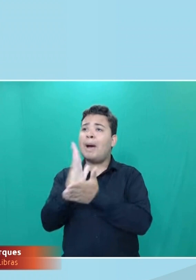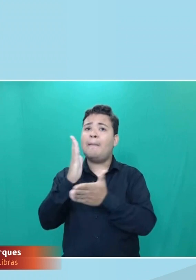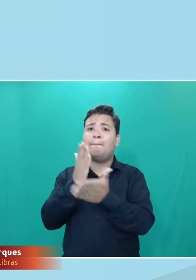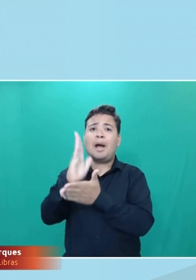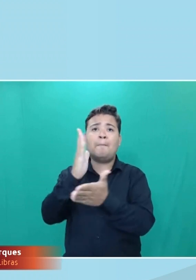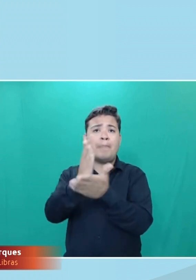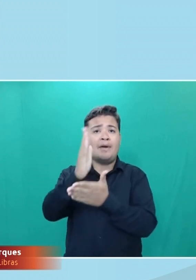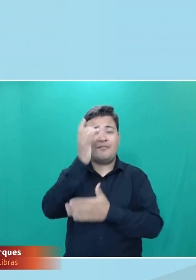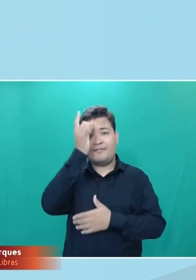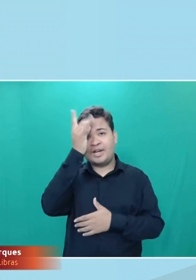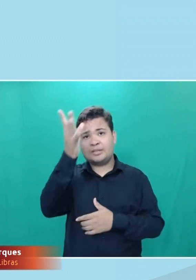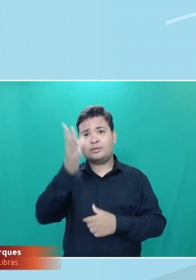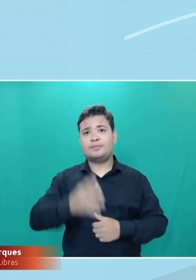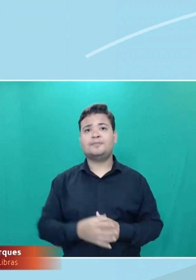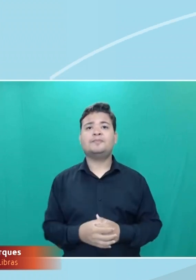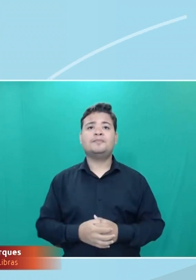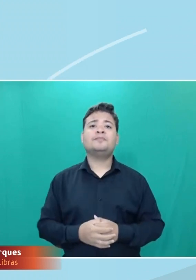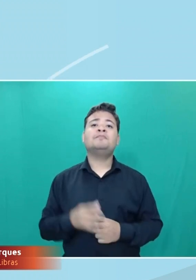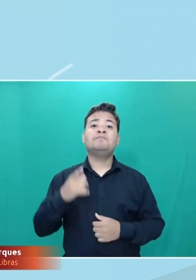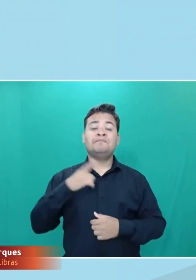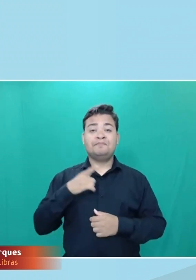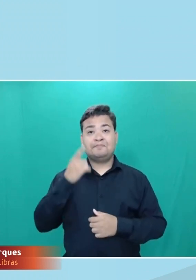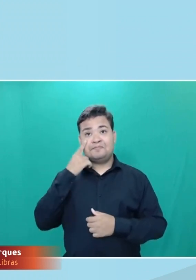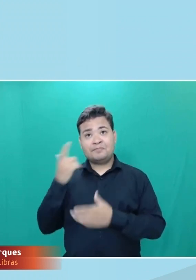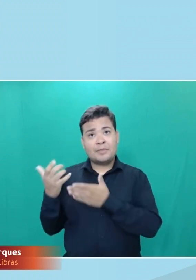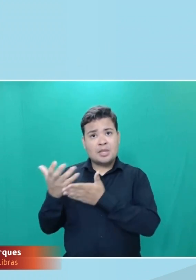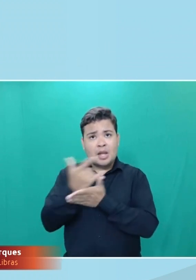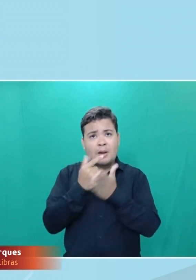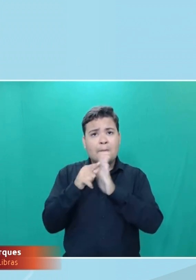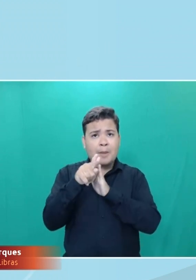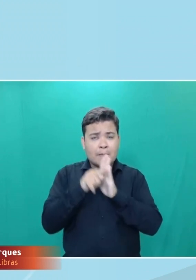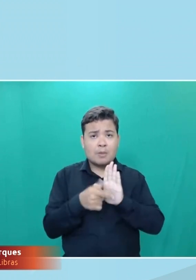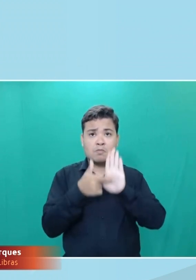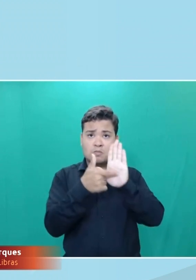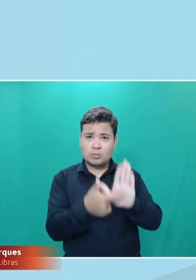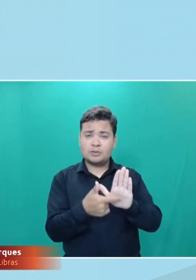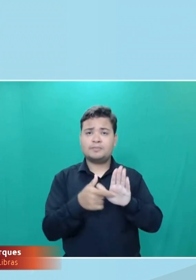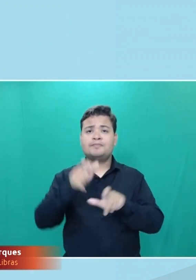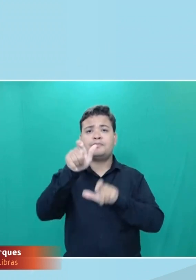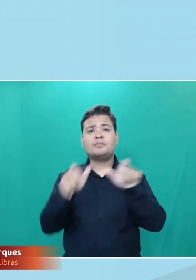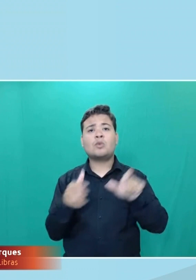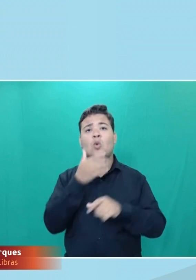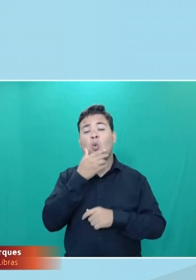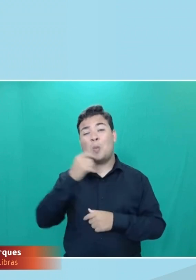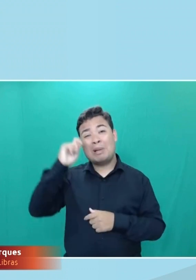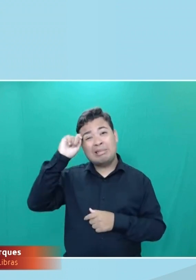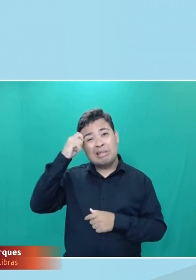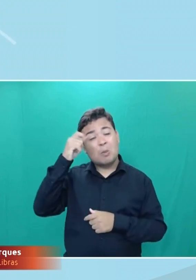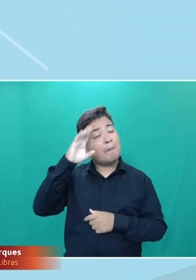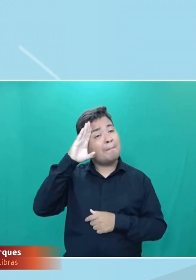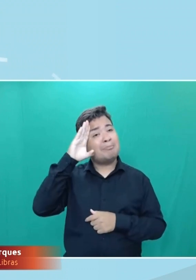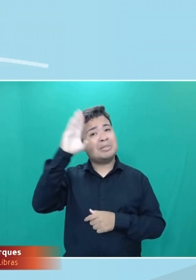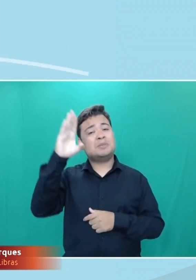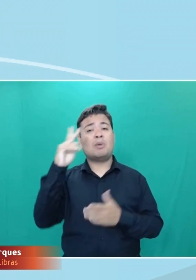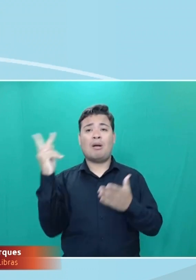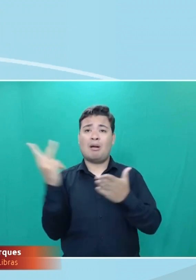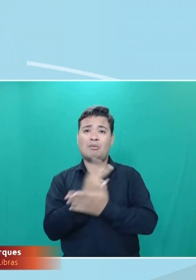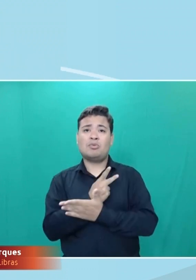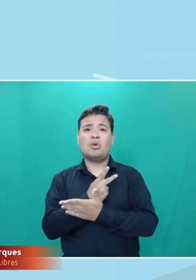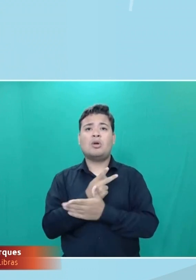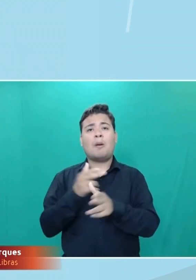pesticidas. Bom, segundo esse levantamento que a gente citou no começo, os homens negros são as principais vítimas de intoxicação